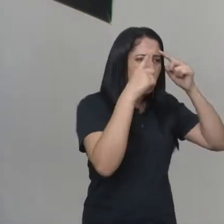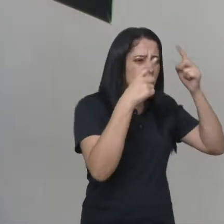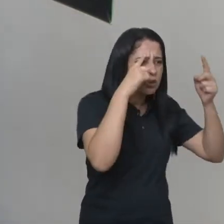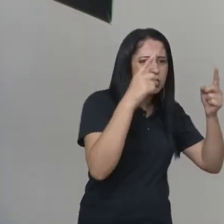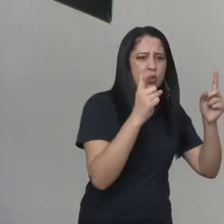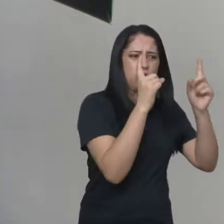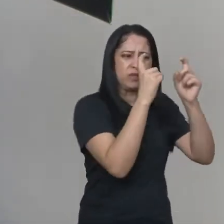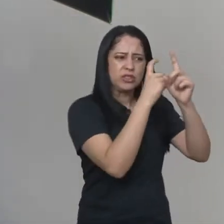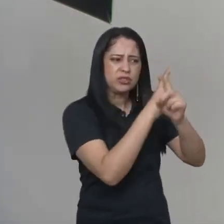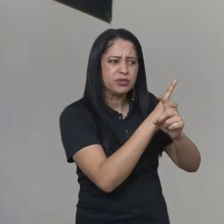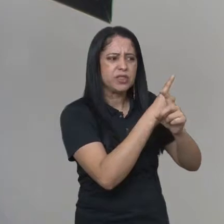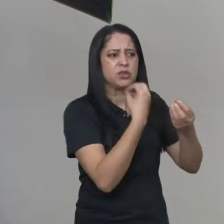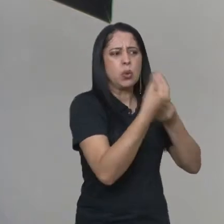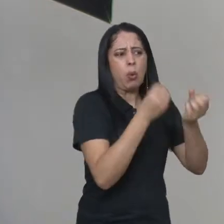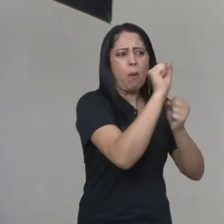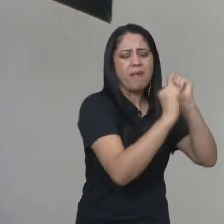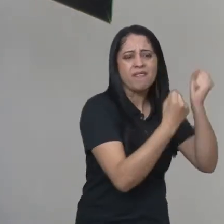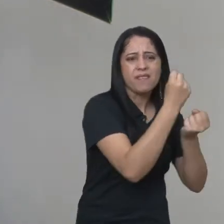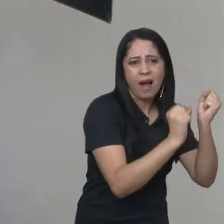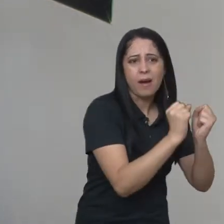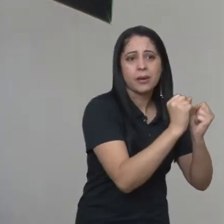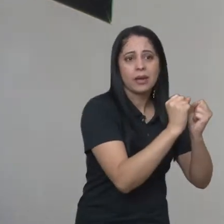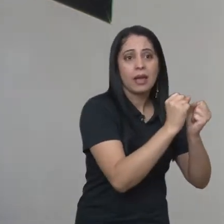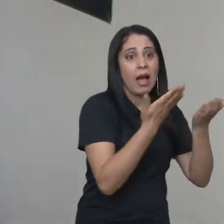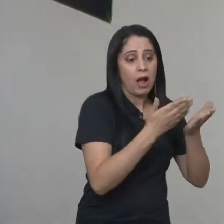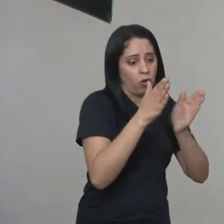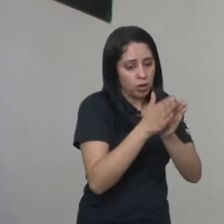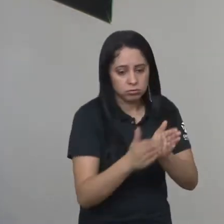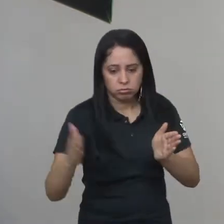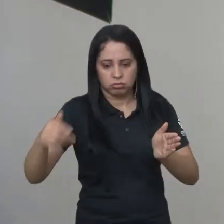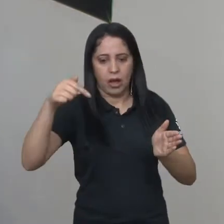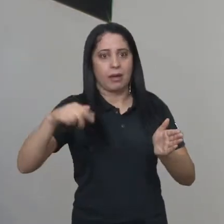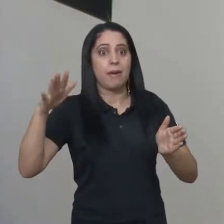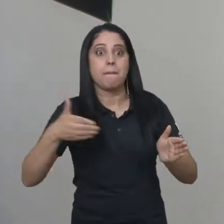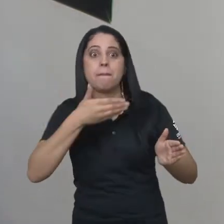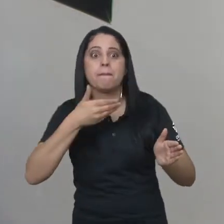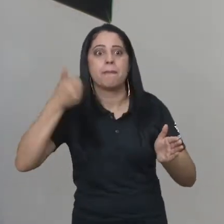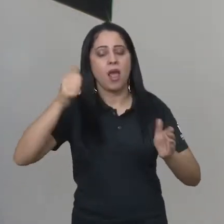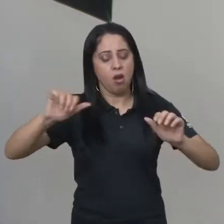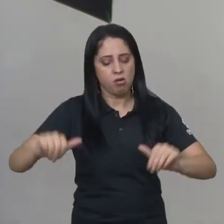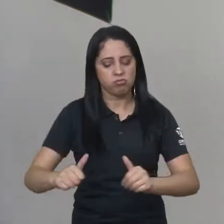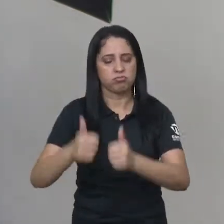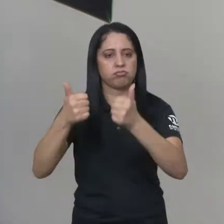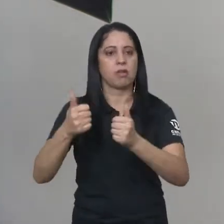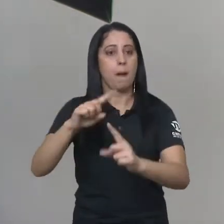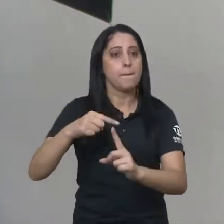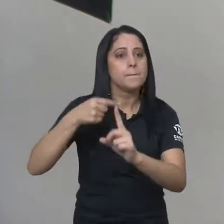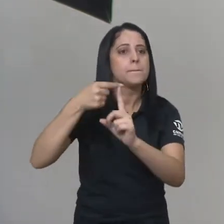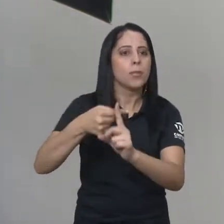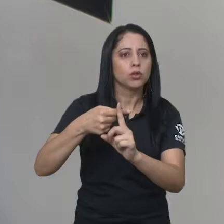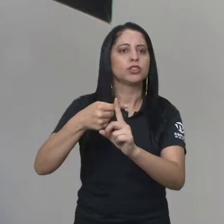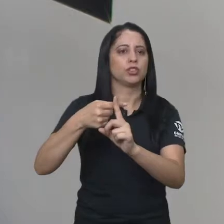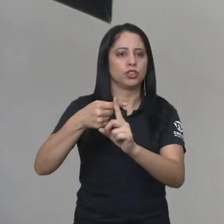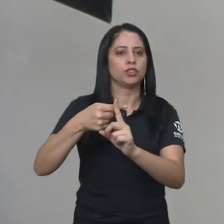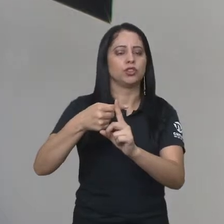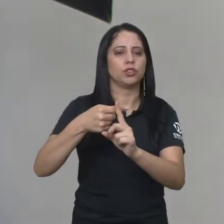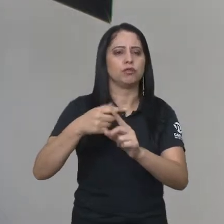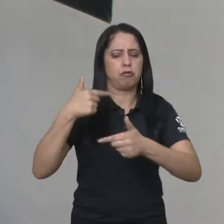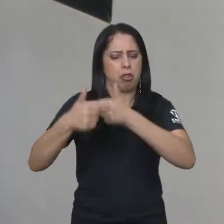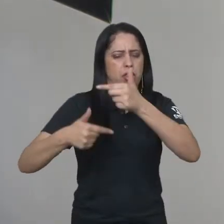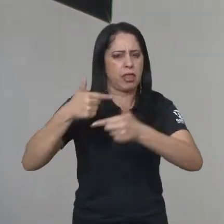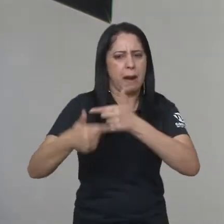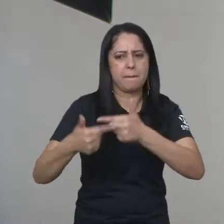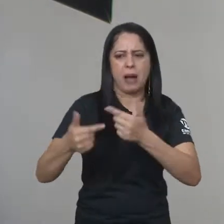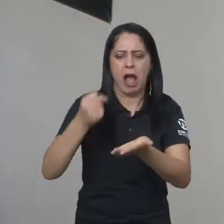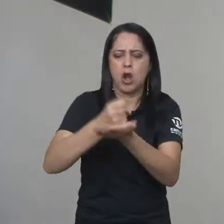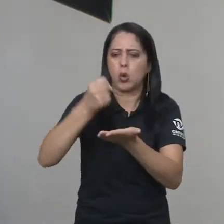né? Tanto a indústria como o comércio, e a nossa cidade, graças a Deus, esse saldo positivo, fechando em alta,